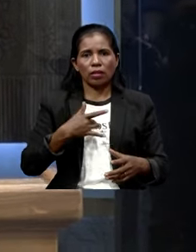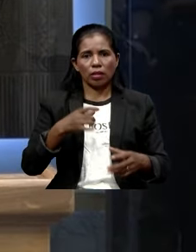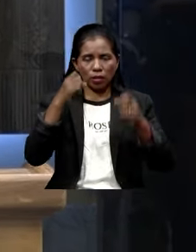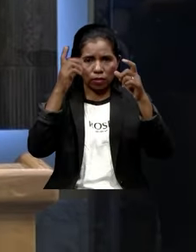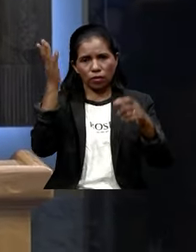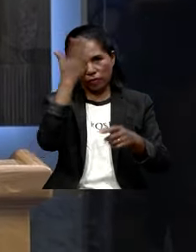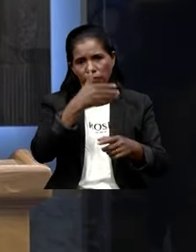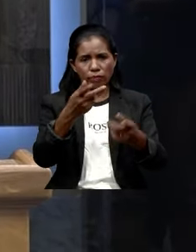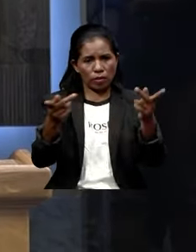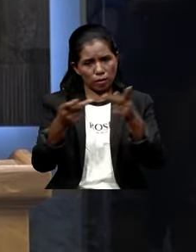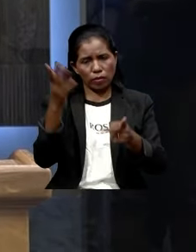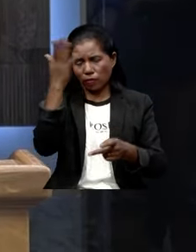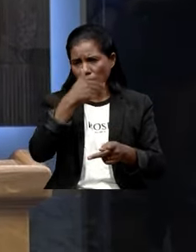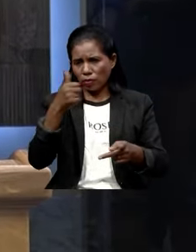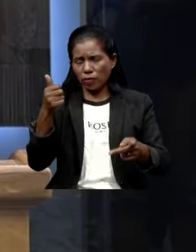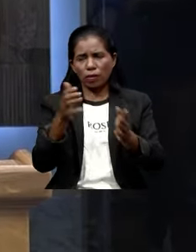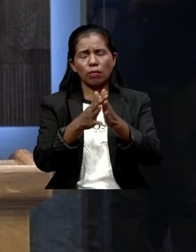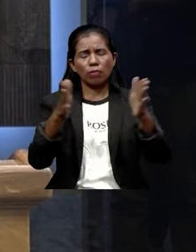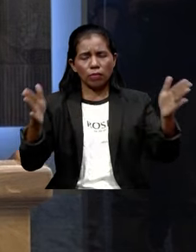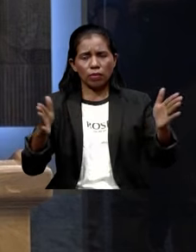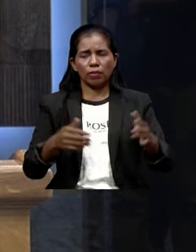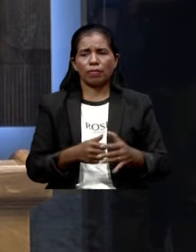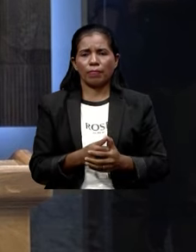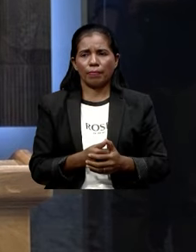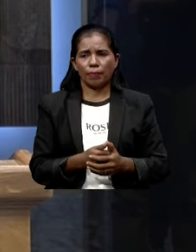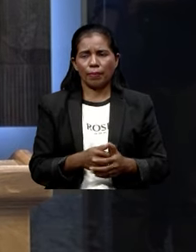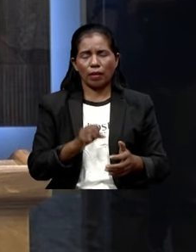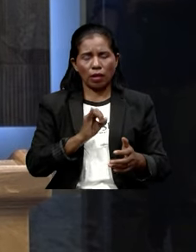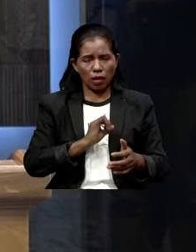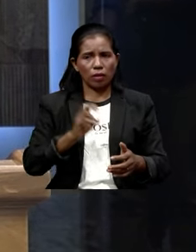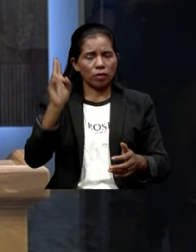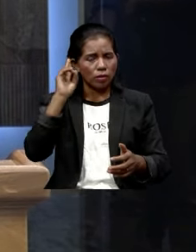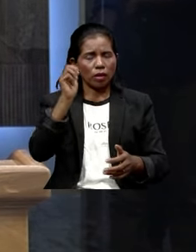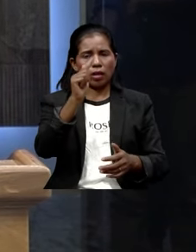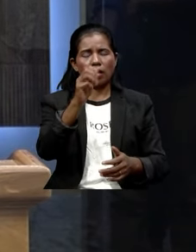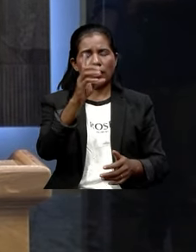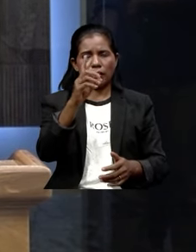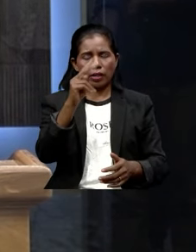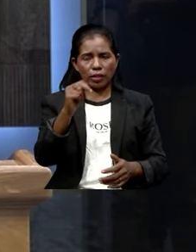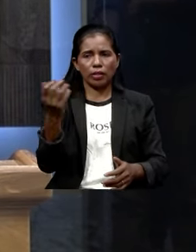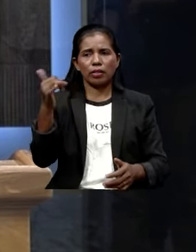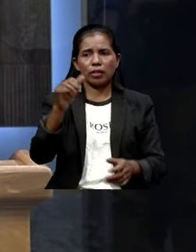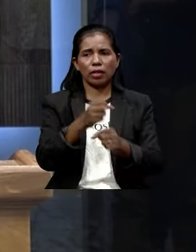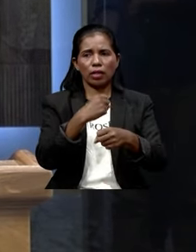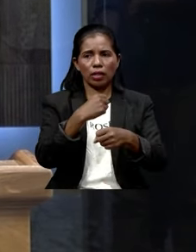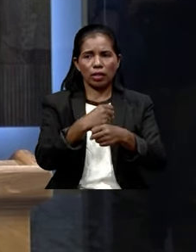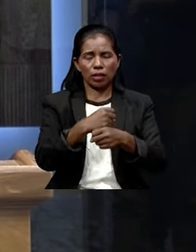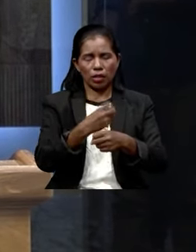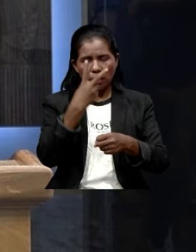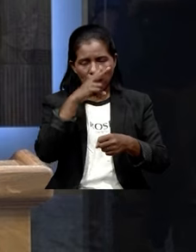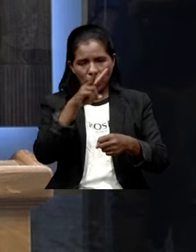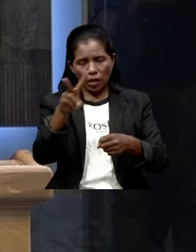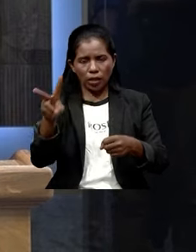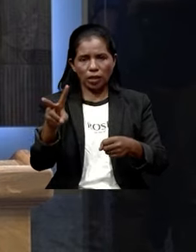bonita, bot, elegante, a Rona ADN, Tecno ADN, Sirma Halabe,